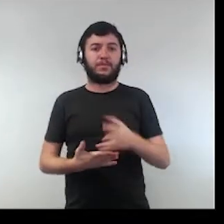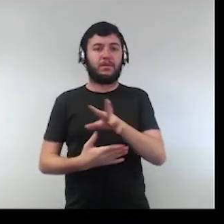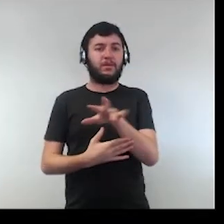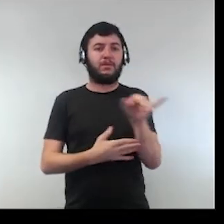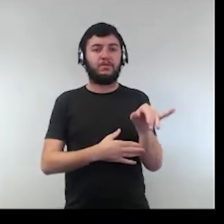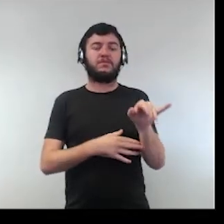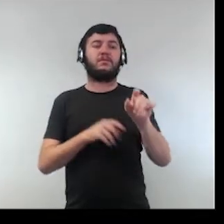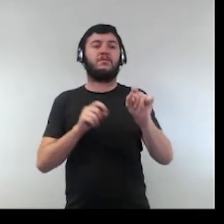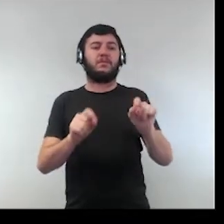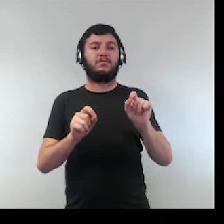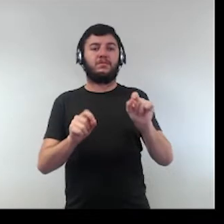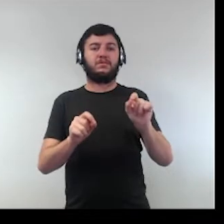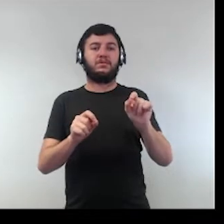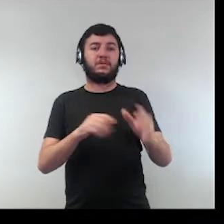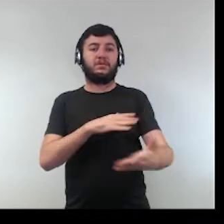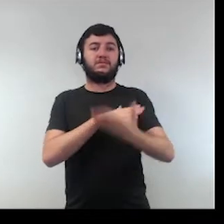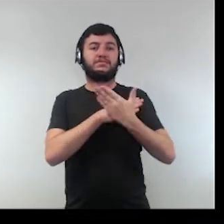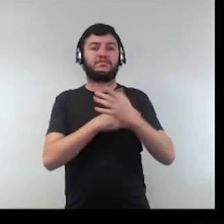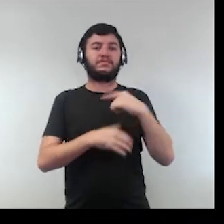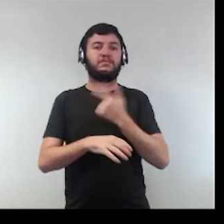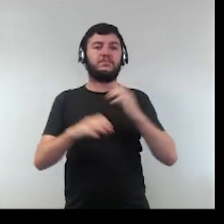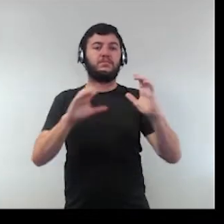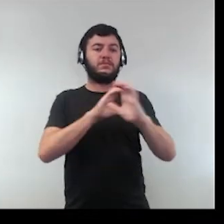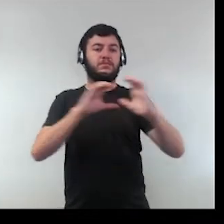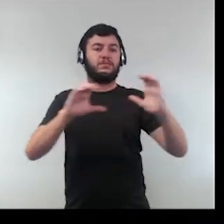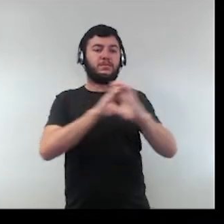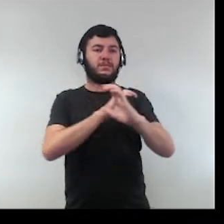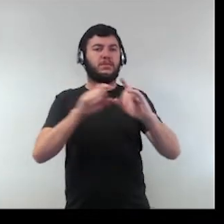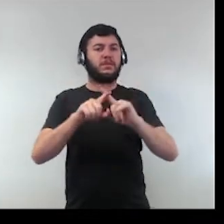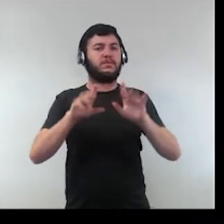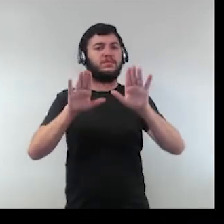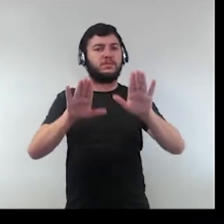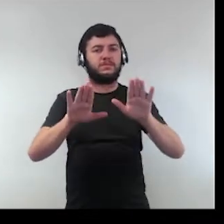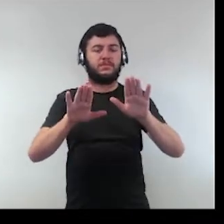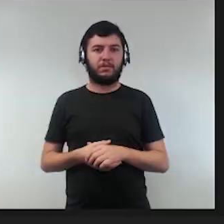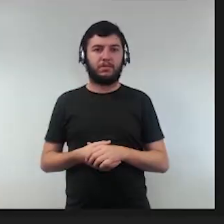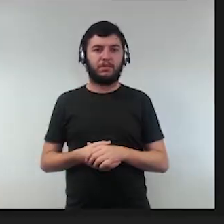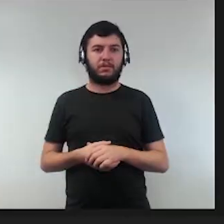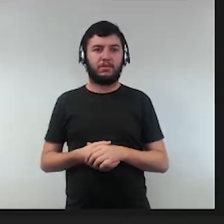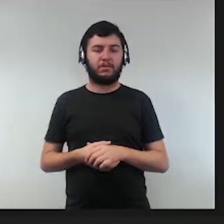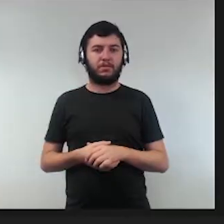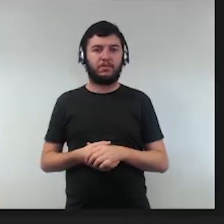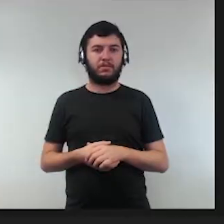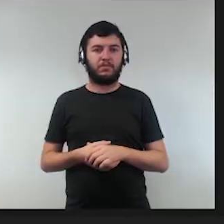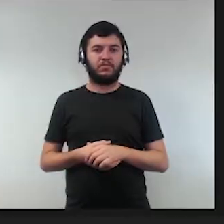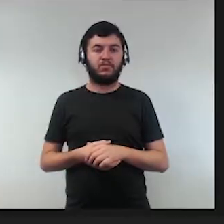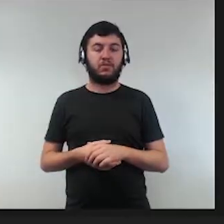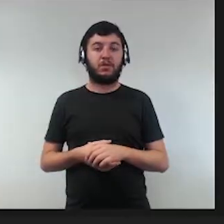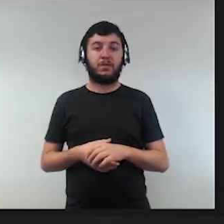a nossa comunicação. E aí, Bem,